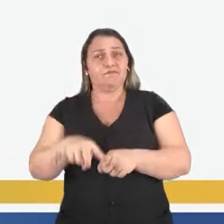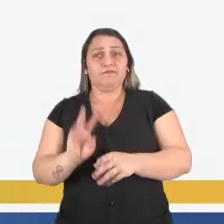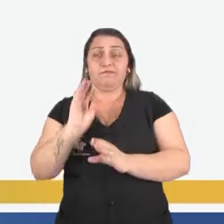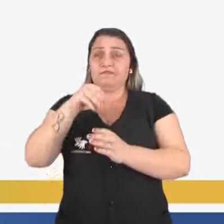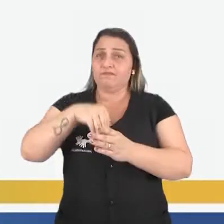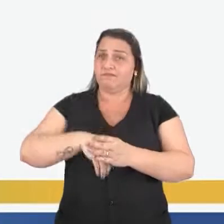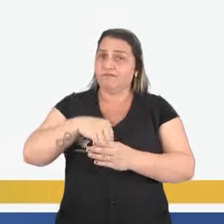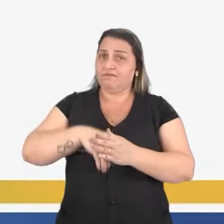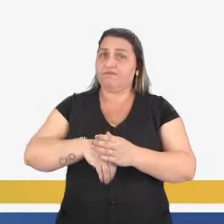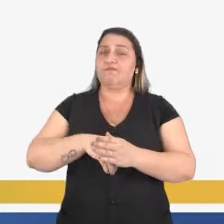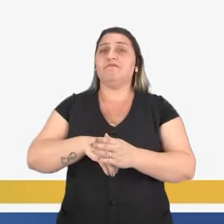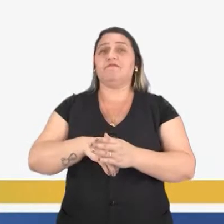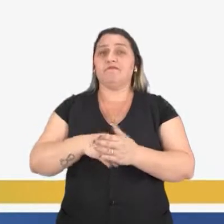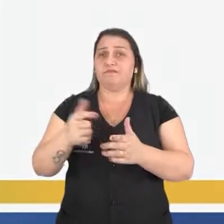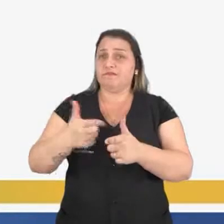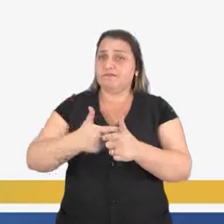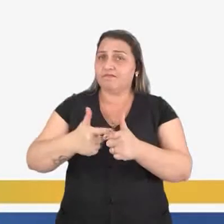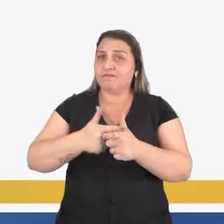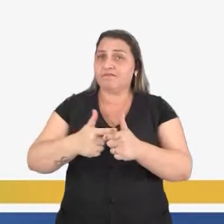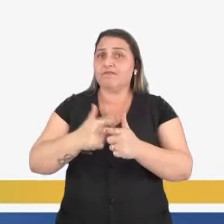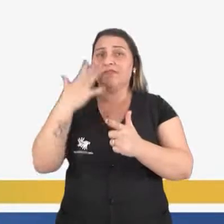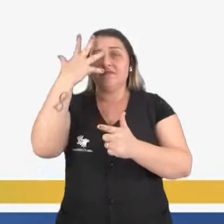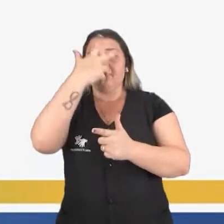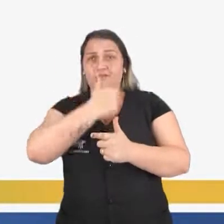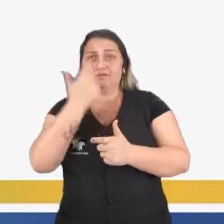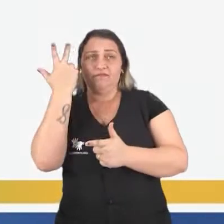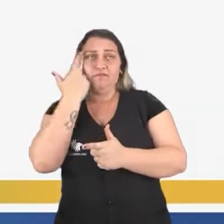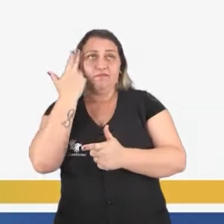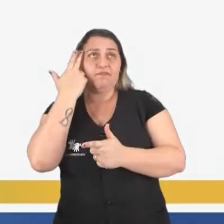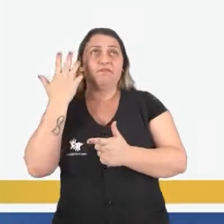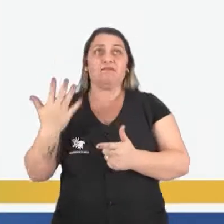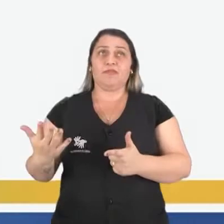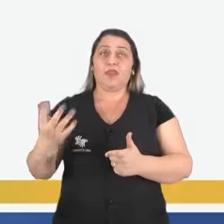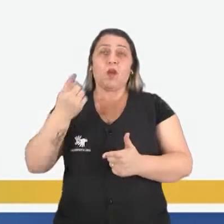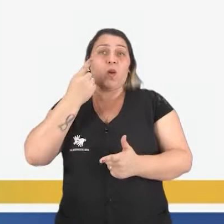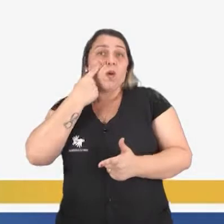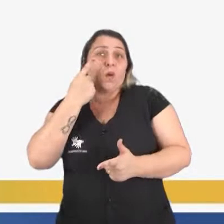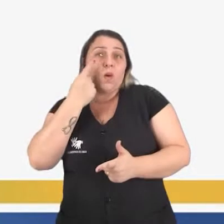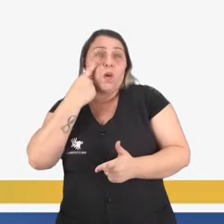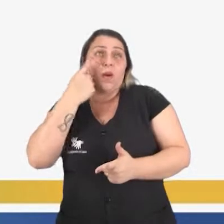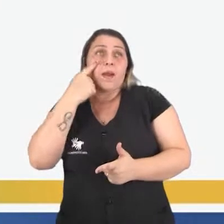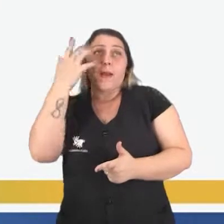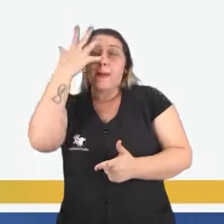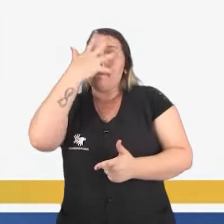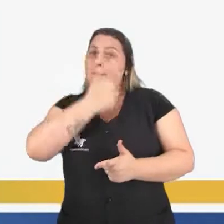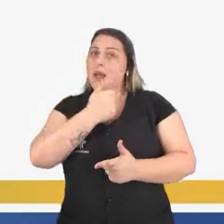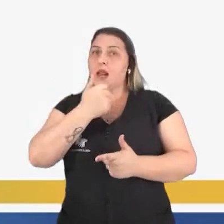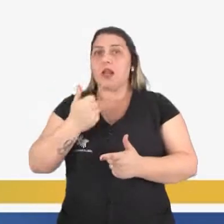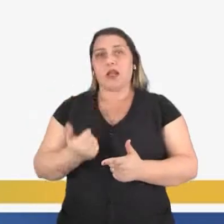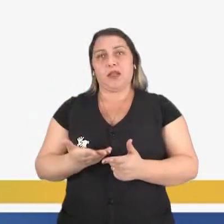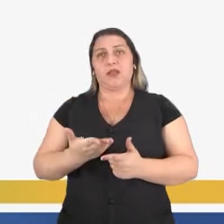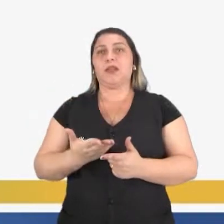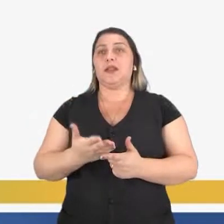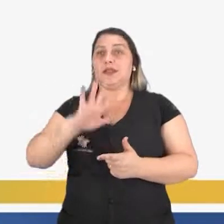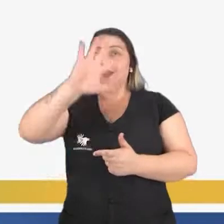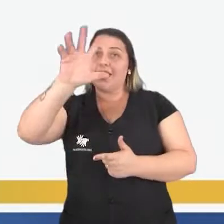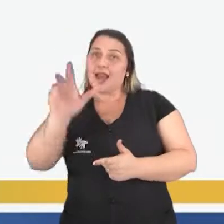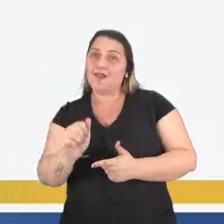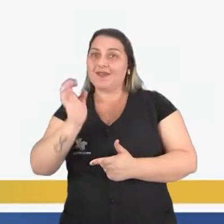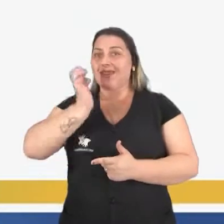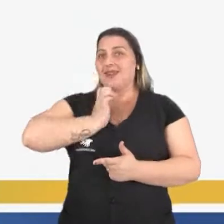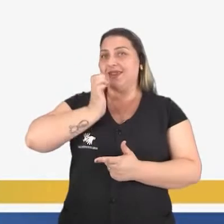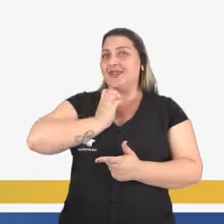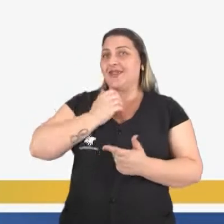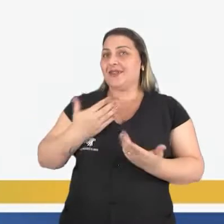dentro dessas situações, que nós temos belezas naturais. Olha só, a beleza setentrional da África